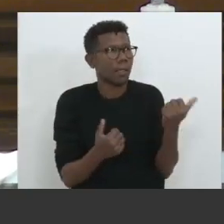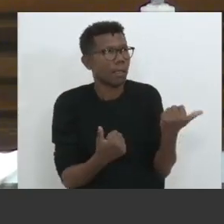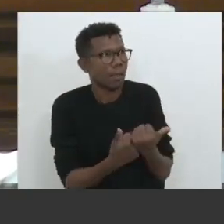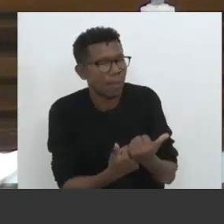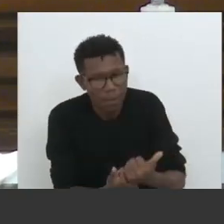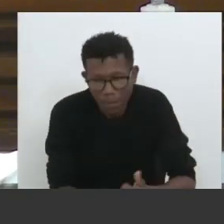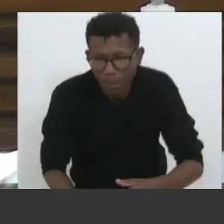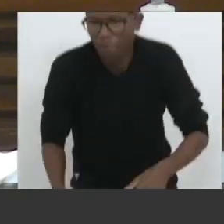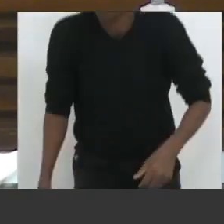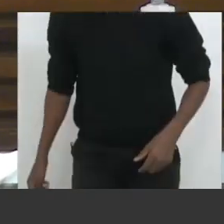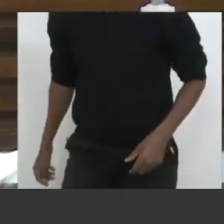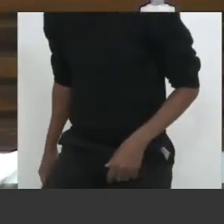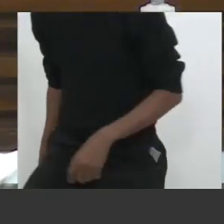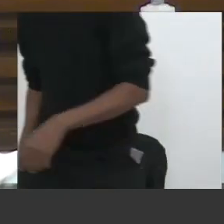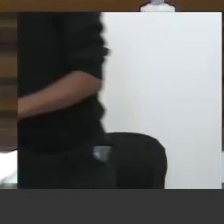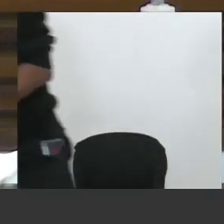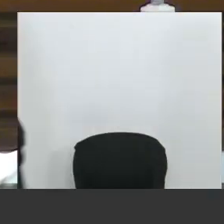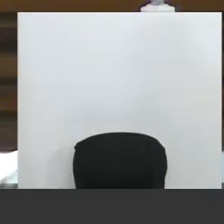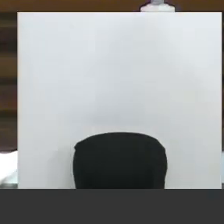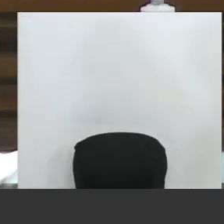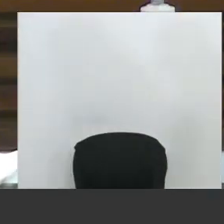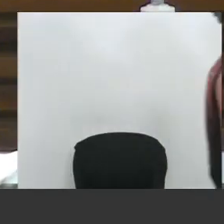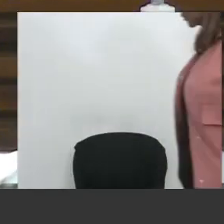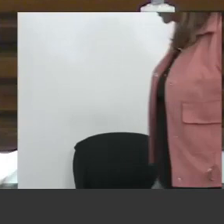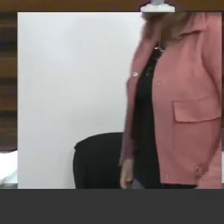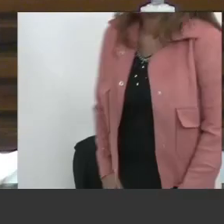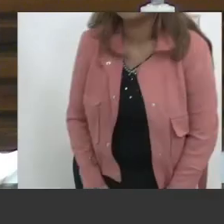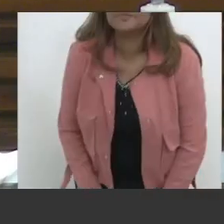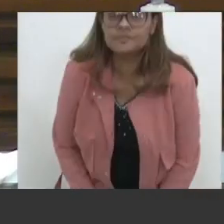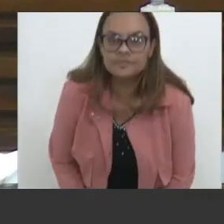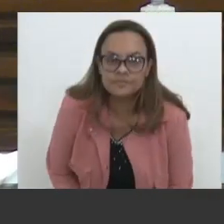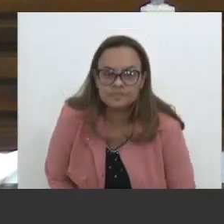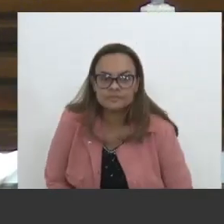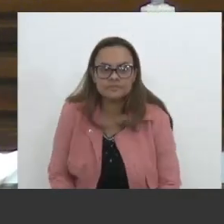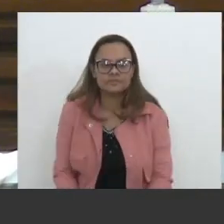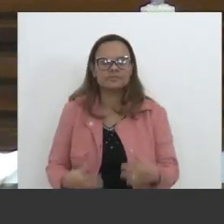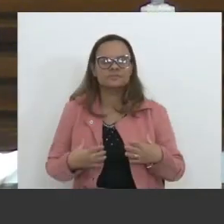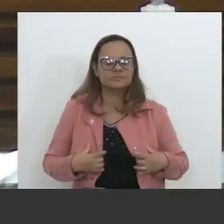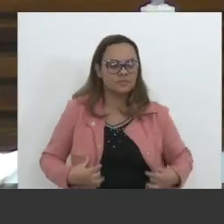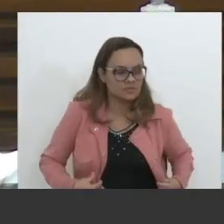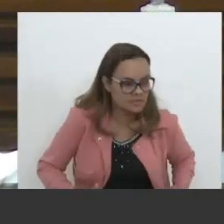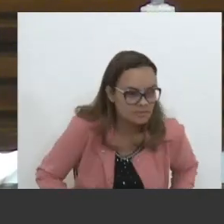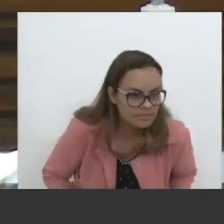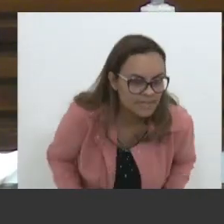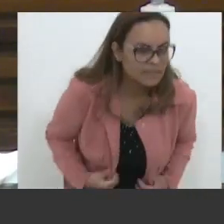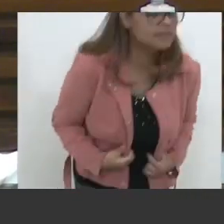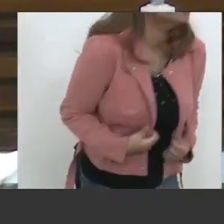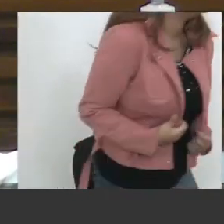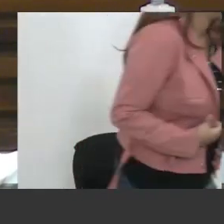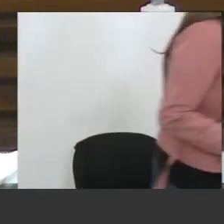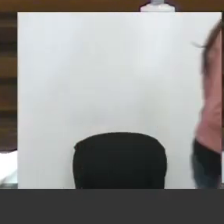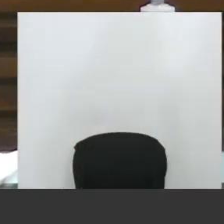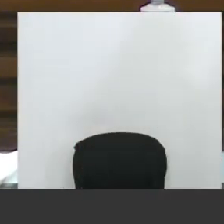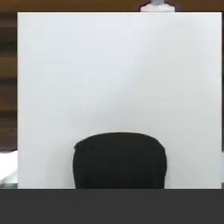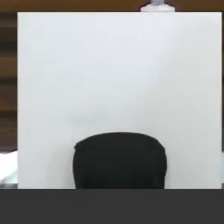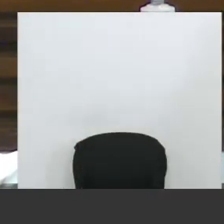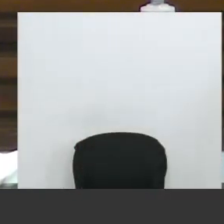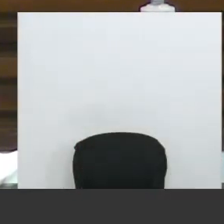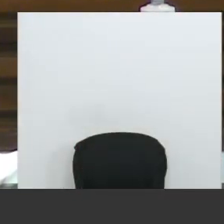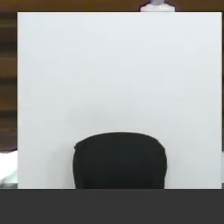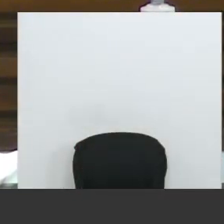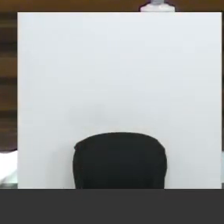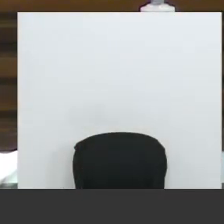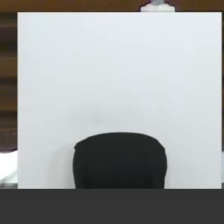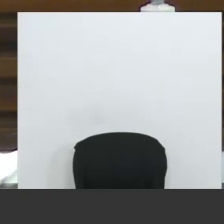era Utopia e foi ali que que a banda que a banda estorou então Jorginho Eh estamos